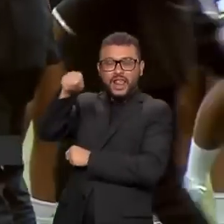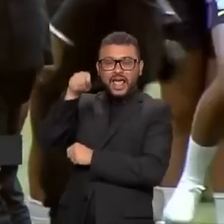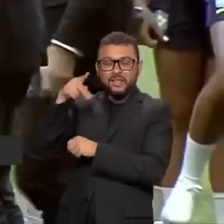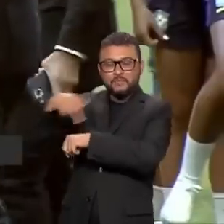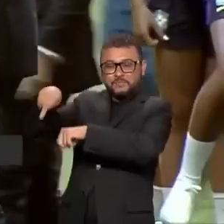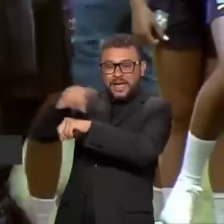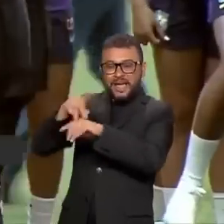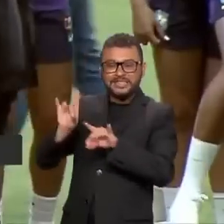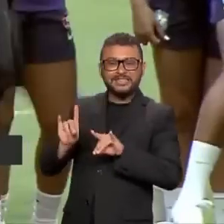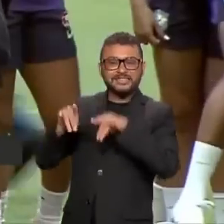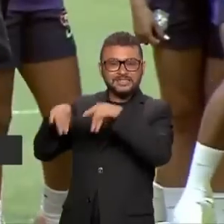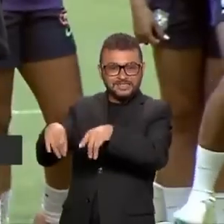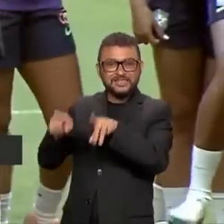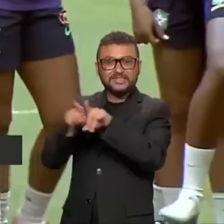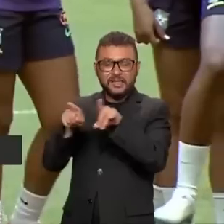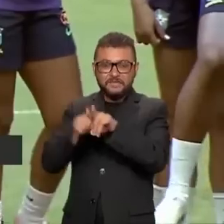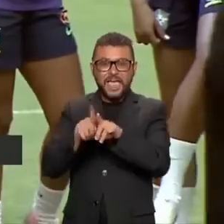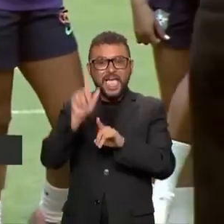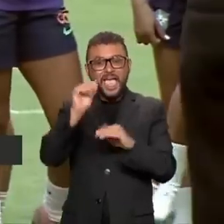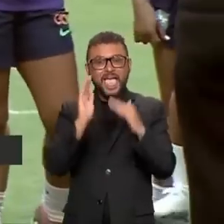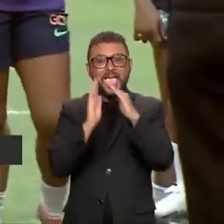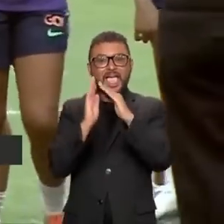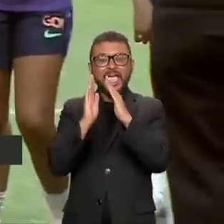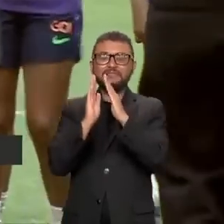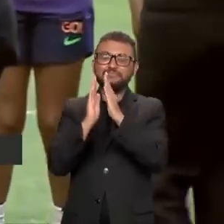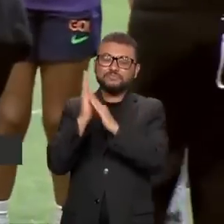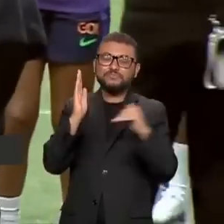e Nova Zelândia.